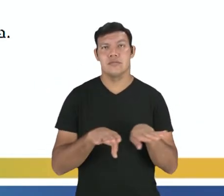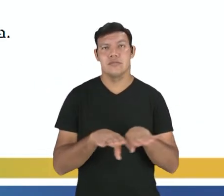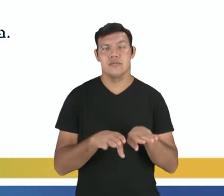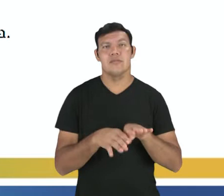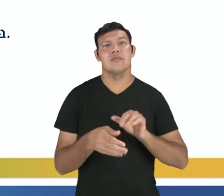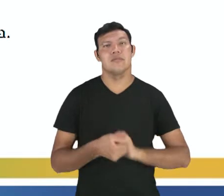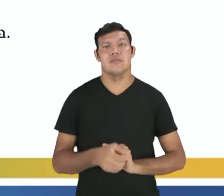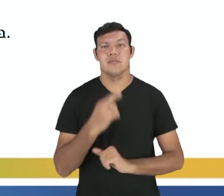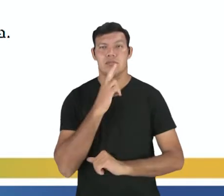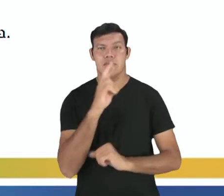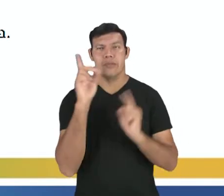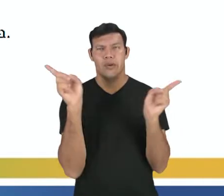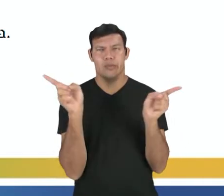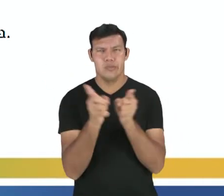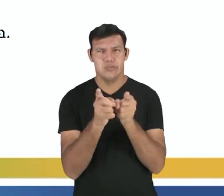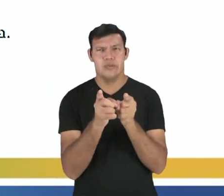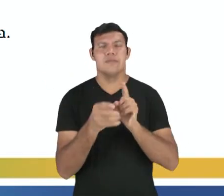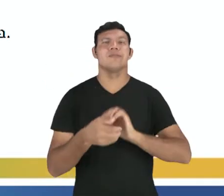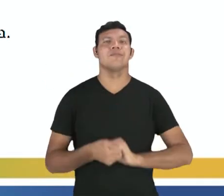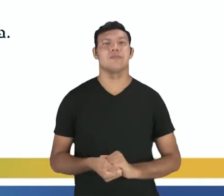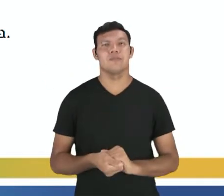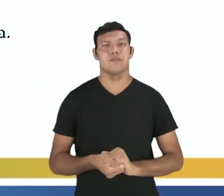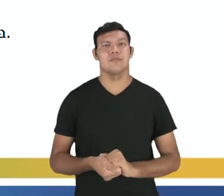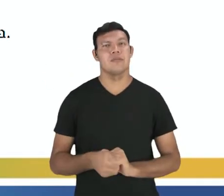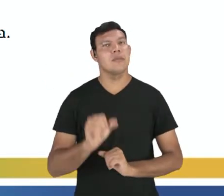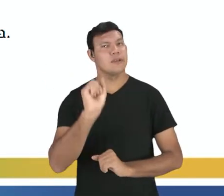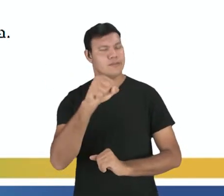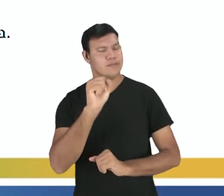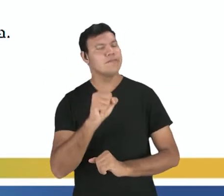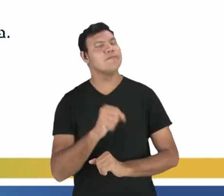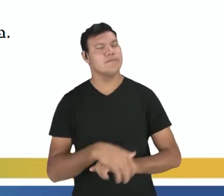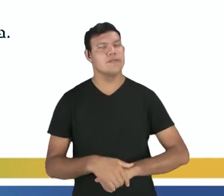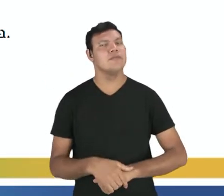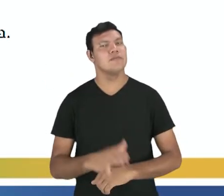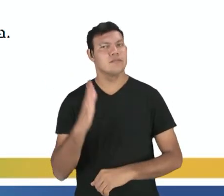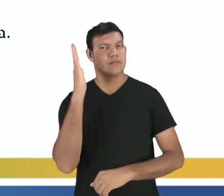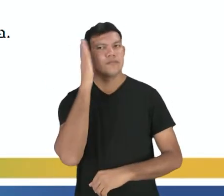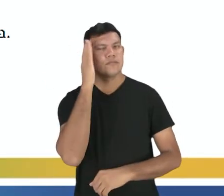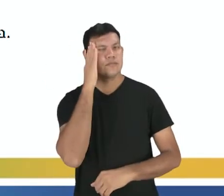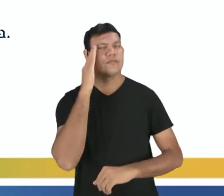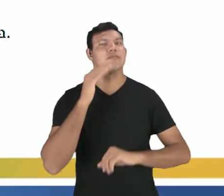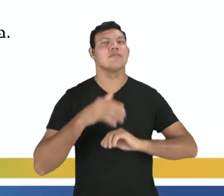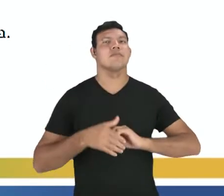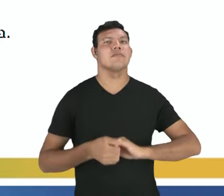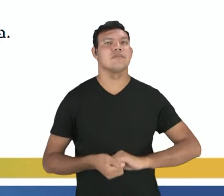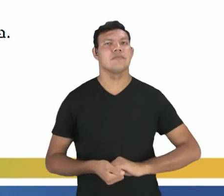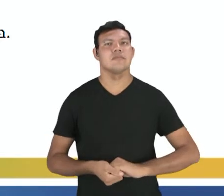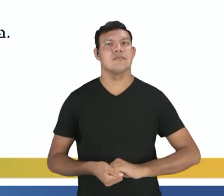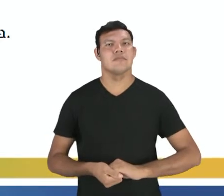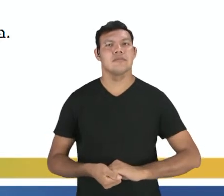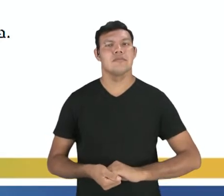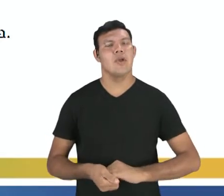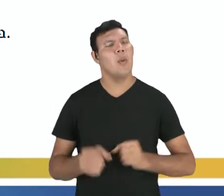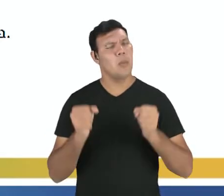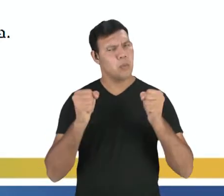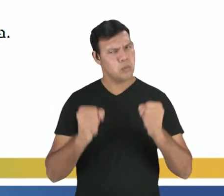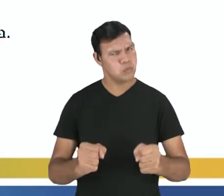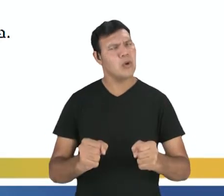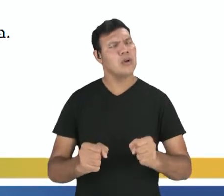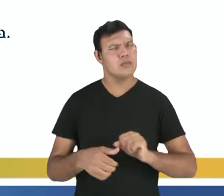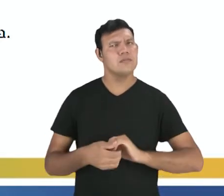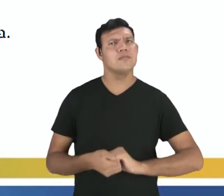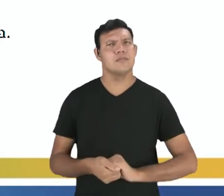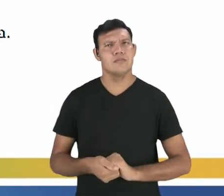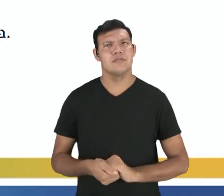as possibilidades de respostas curtas. Yes, she could. Sim, ela tinha essa